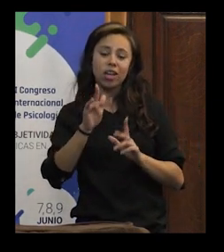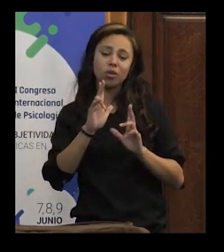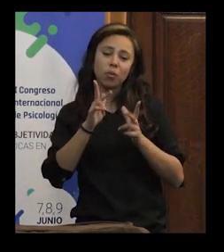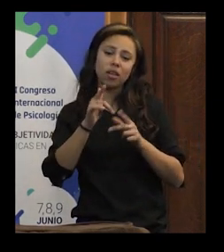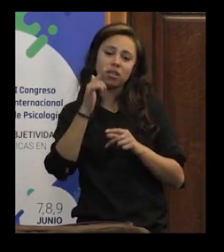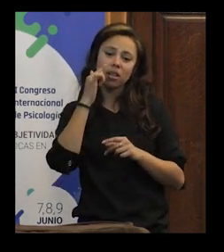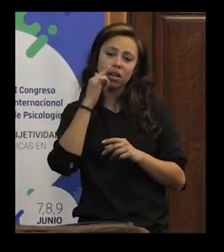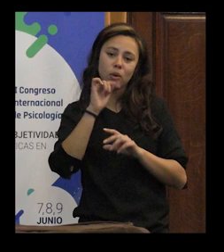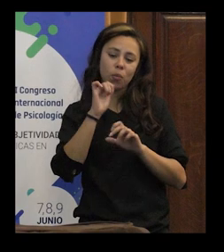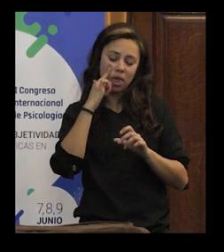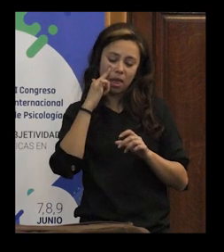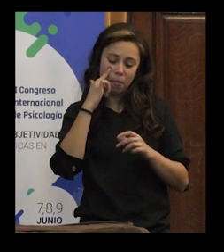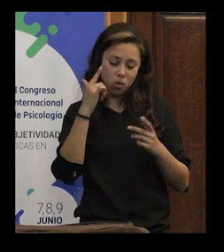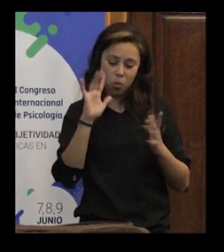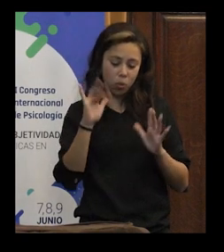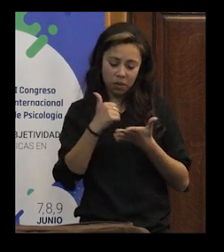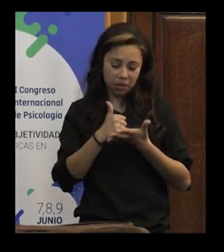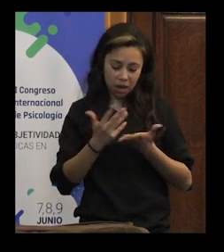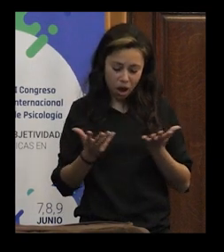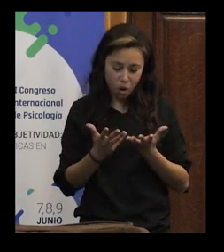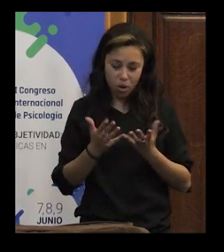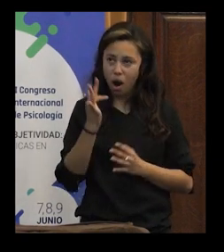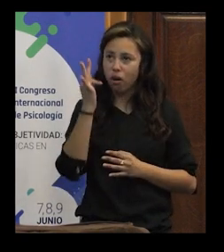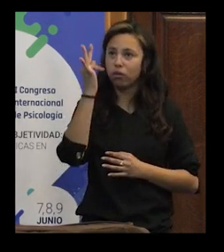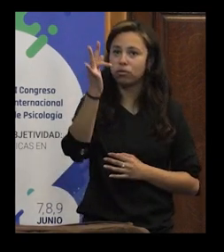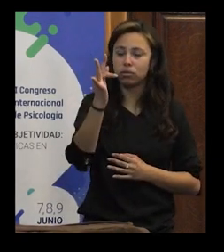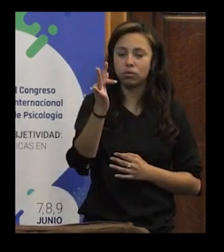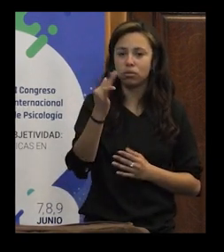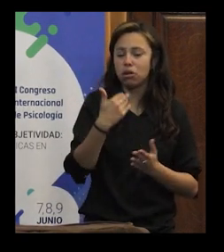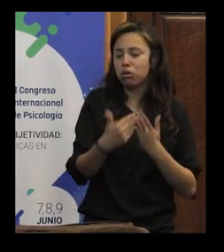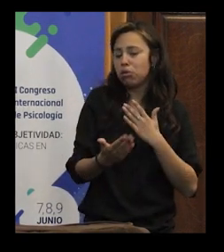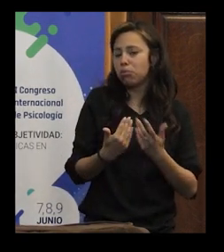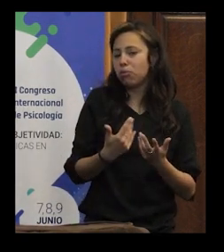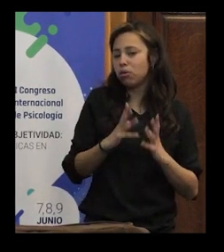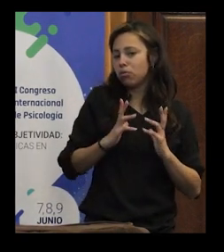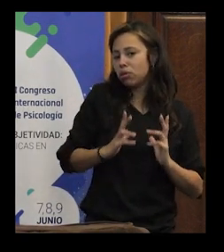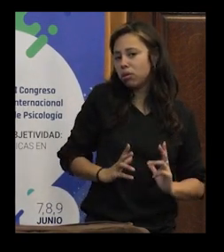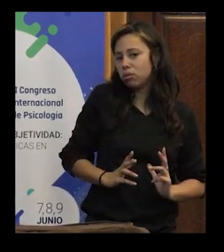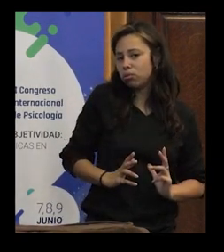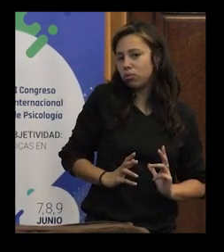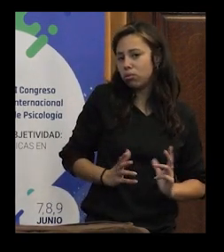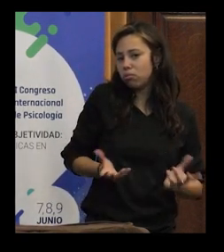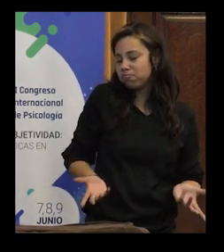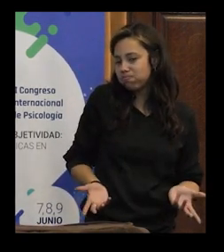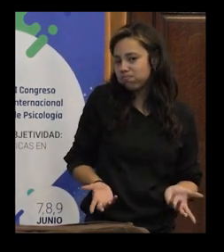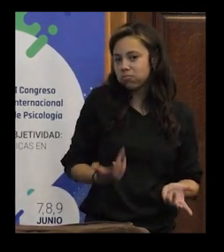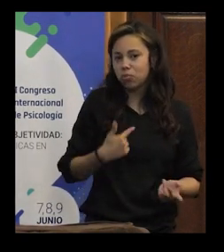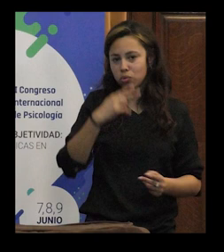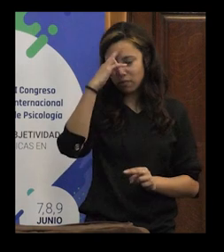e que redime o indivíduo de culpa por sua conduta ou enfermidade.